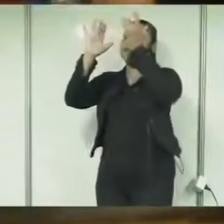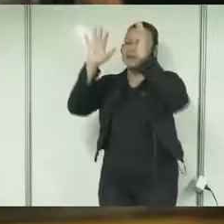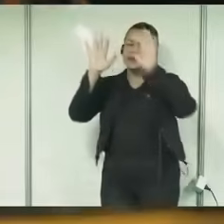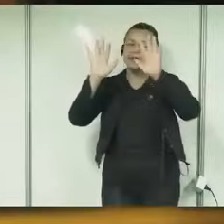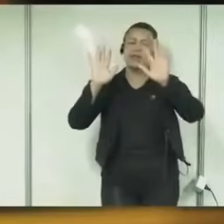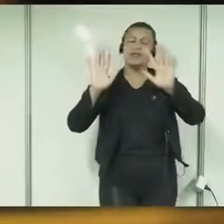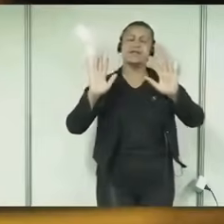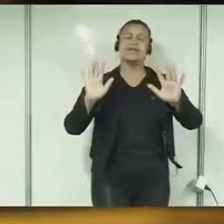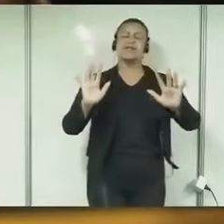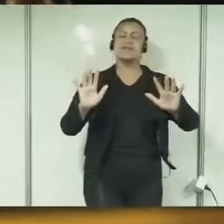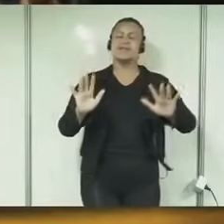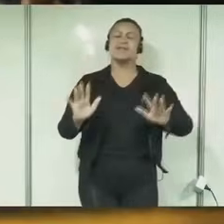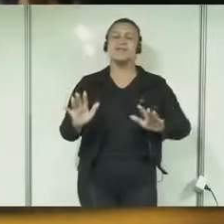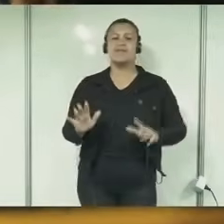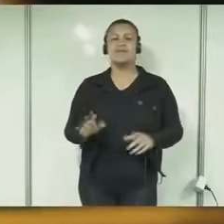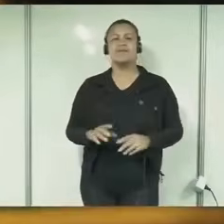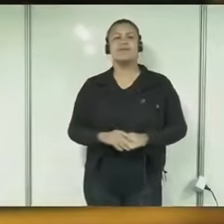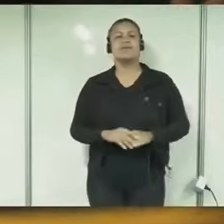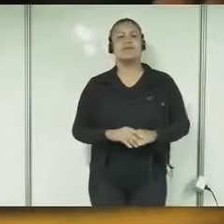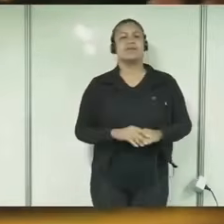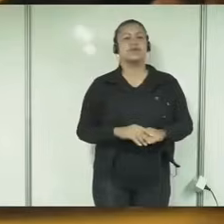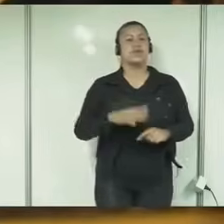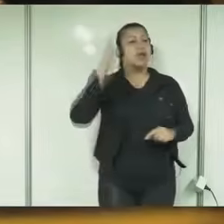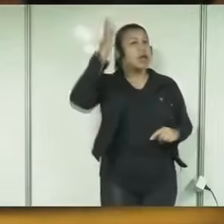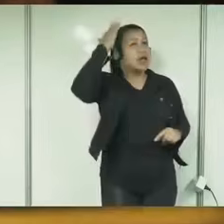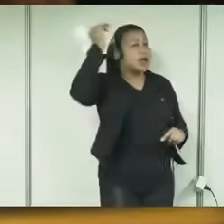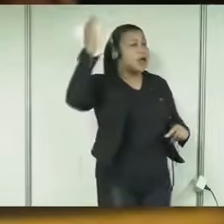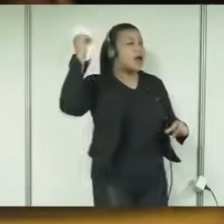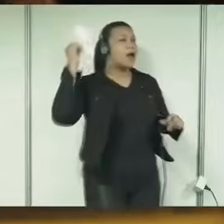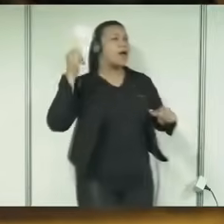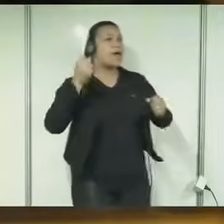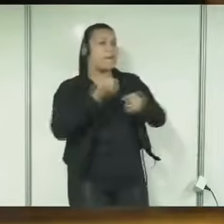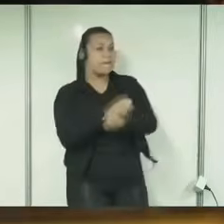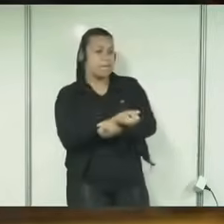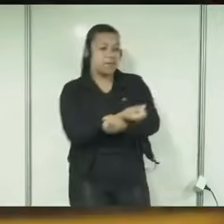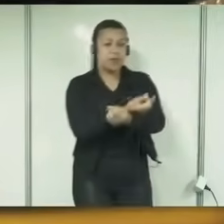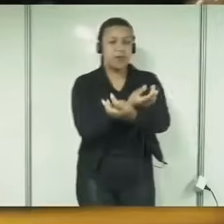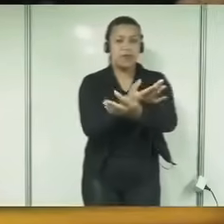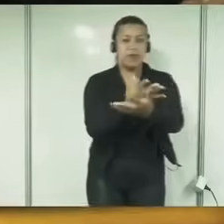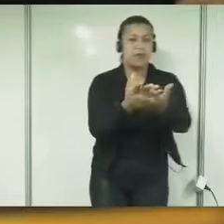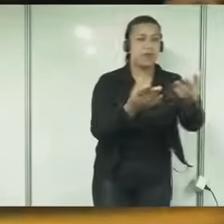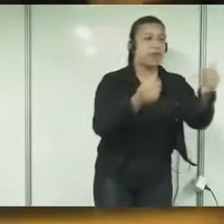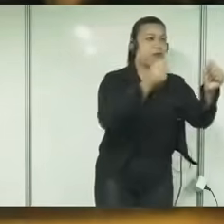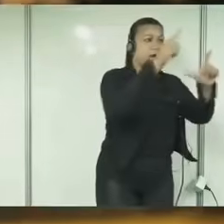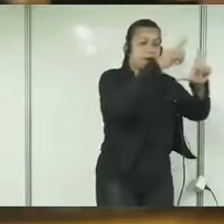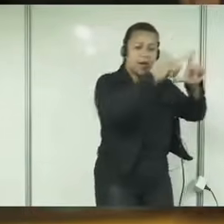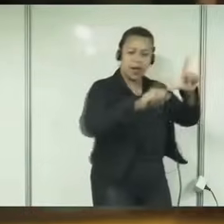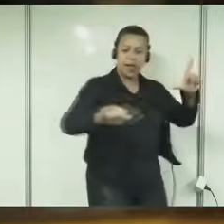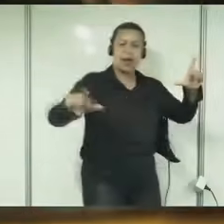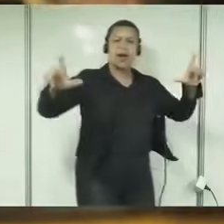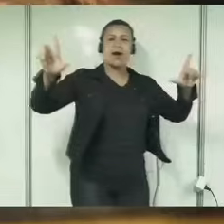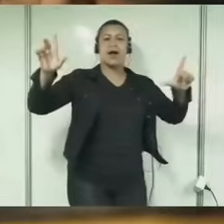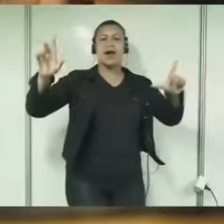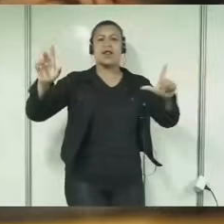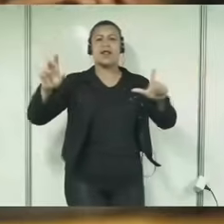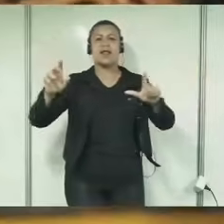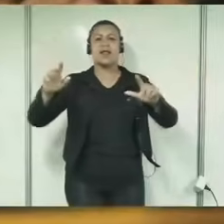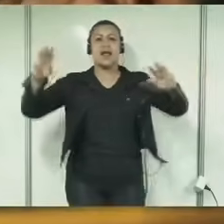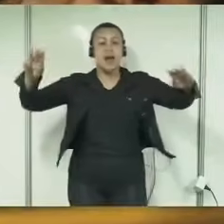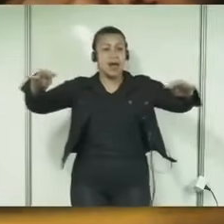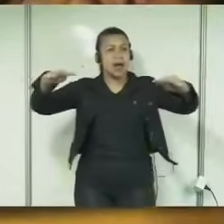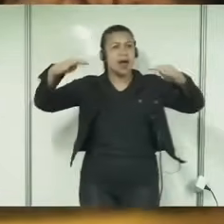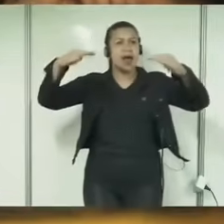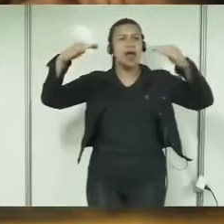Canta! Sua fama se espalhou e todos vinham ver